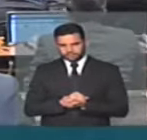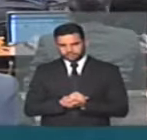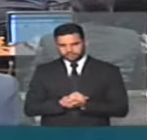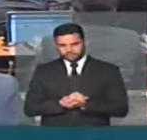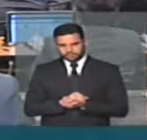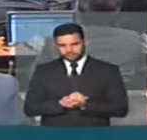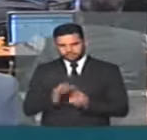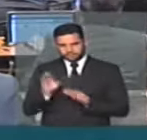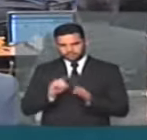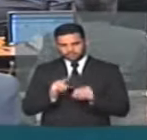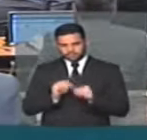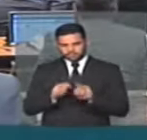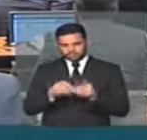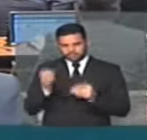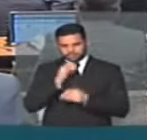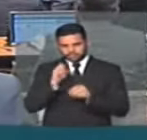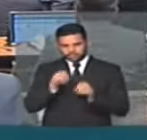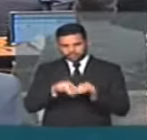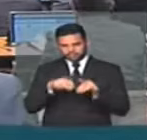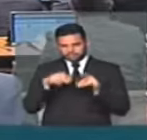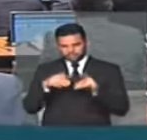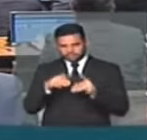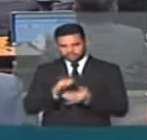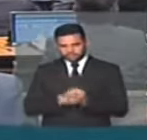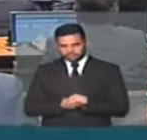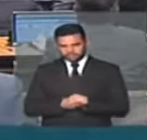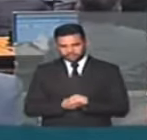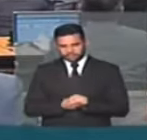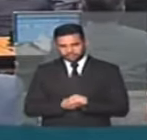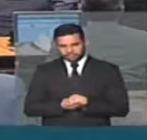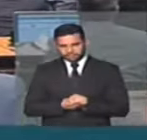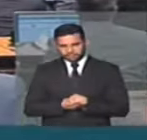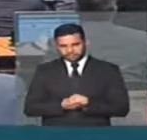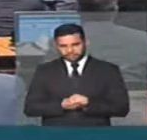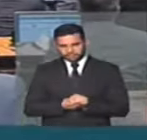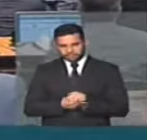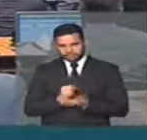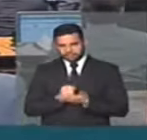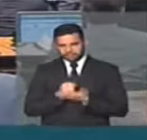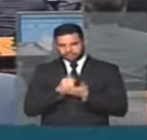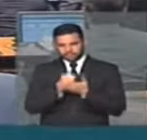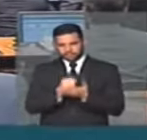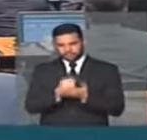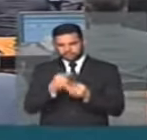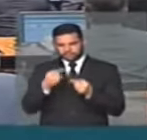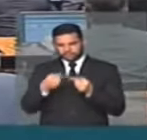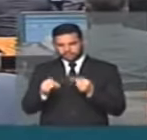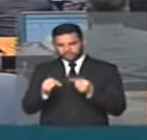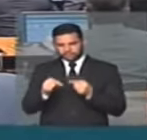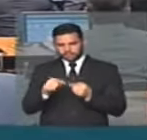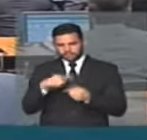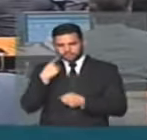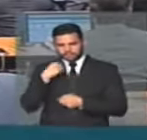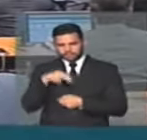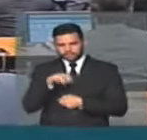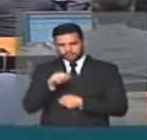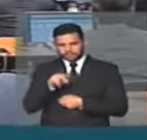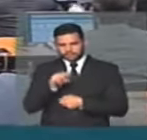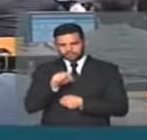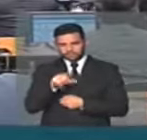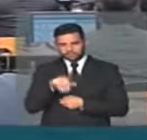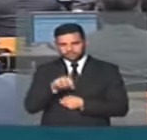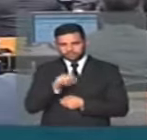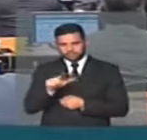Eu indefiro a questão de ordem, Vossa Excelência. Se Vossa Excelência quiser, recorra para o plenário. Para poder falar a favor do. Para poder falar contra o parecer, a deputada Margarida